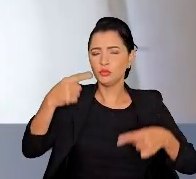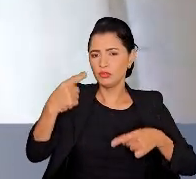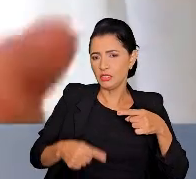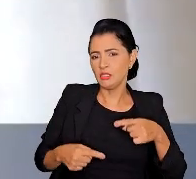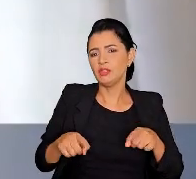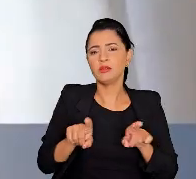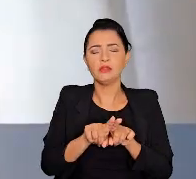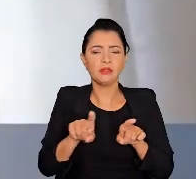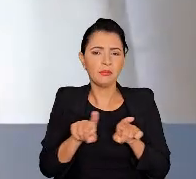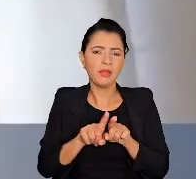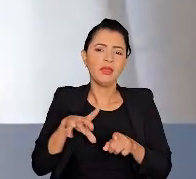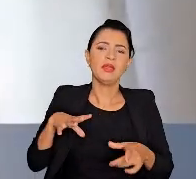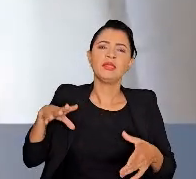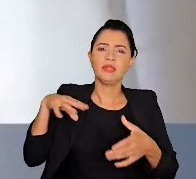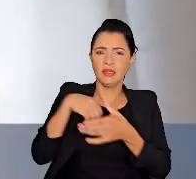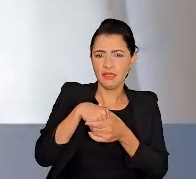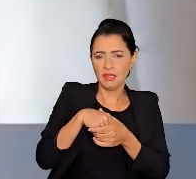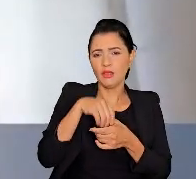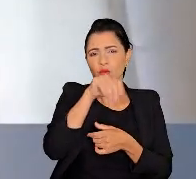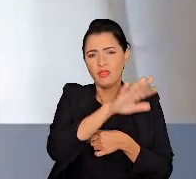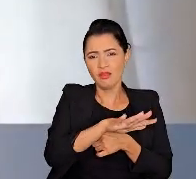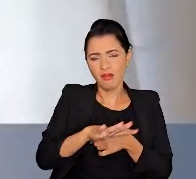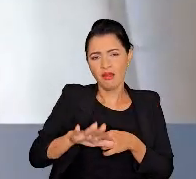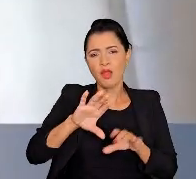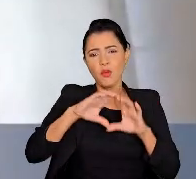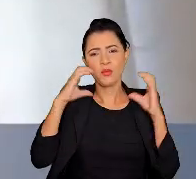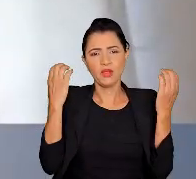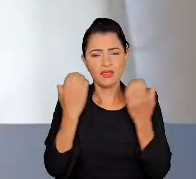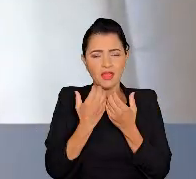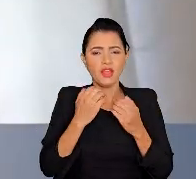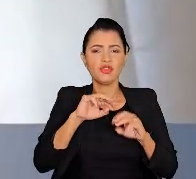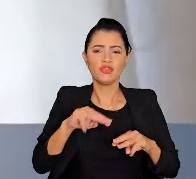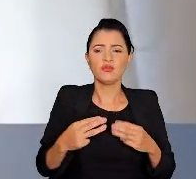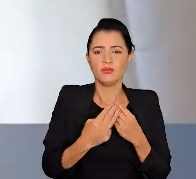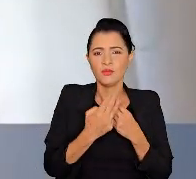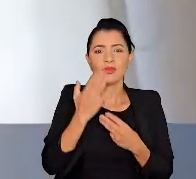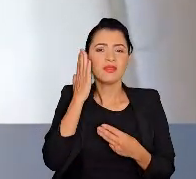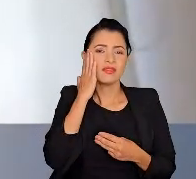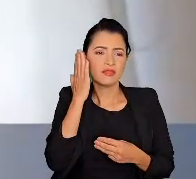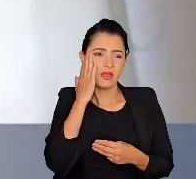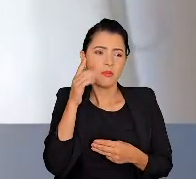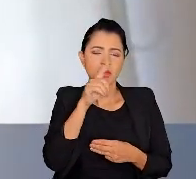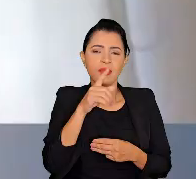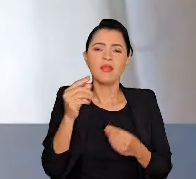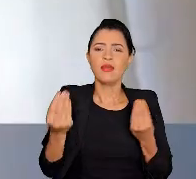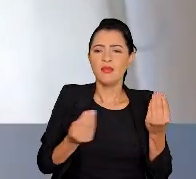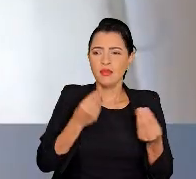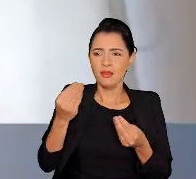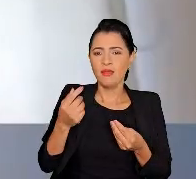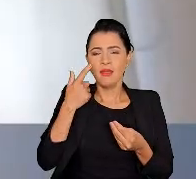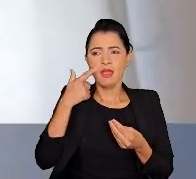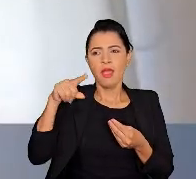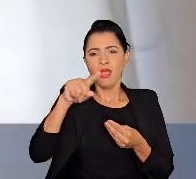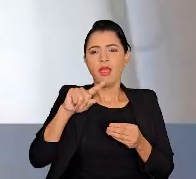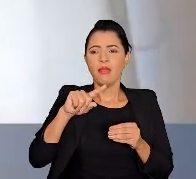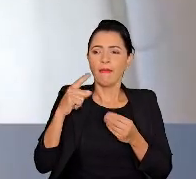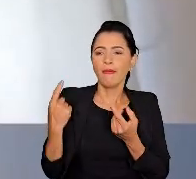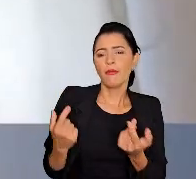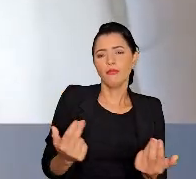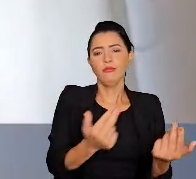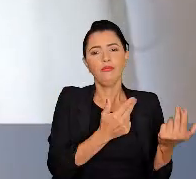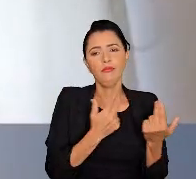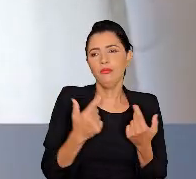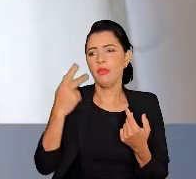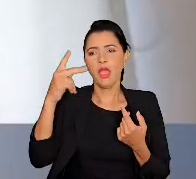filosófico dentro das várias comunidades judaicas e sabe que essa fantasia da homogeneidade é apenas